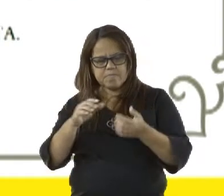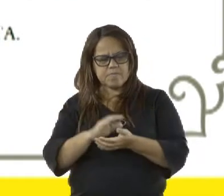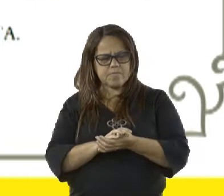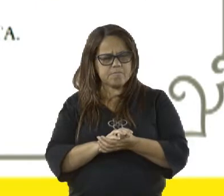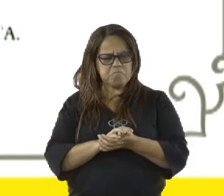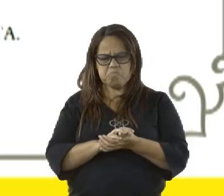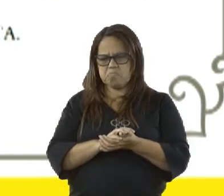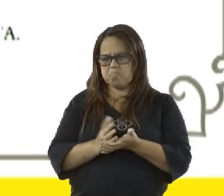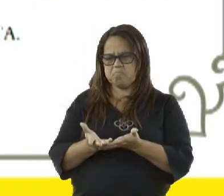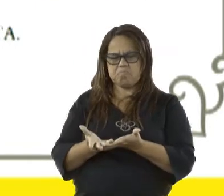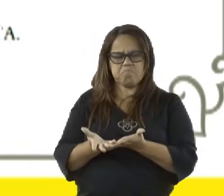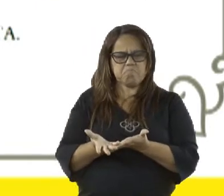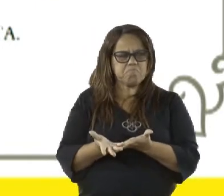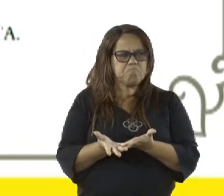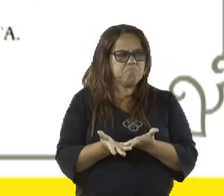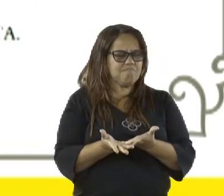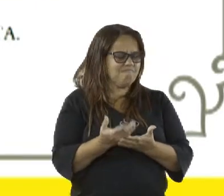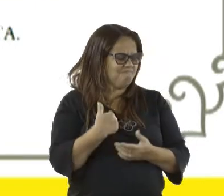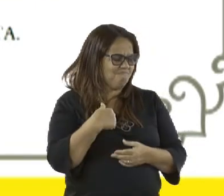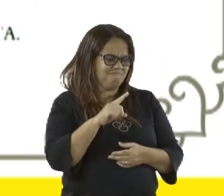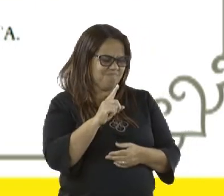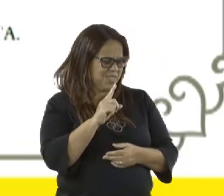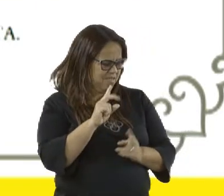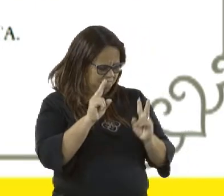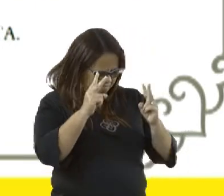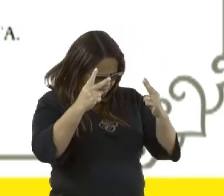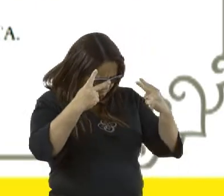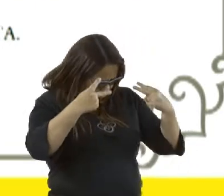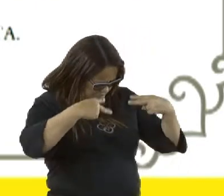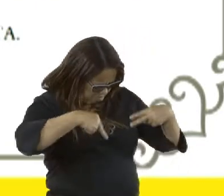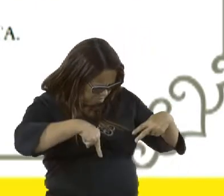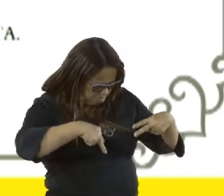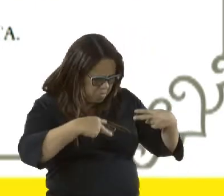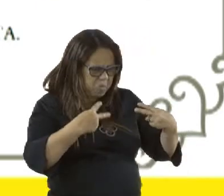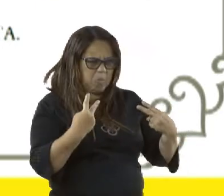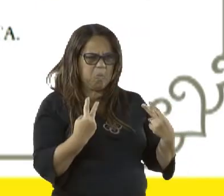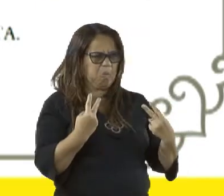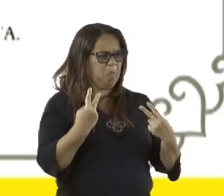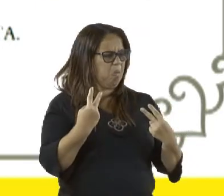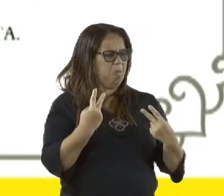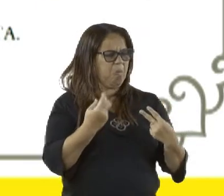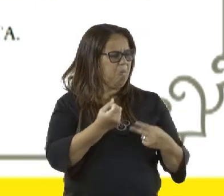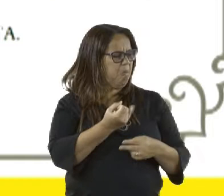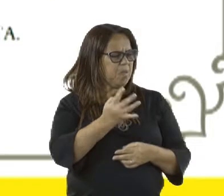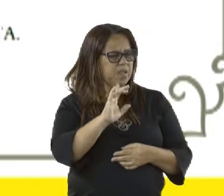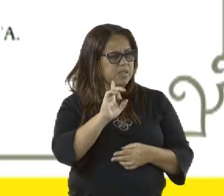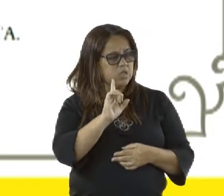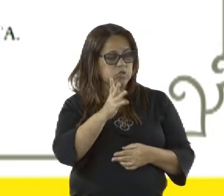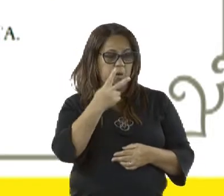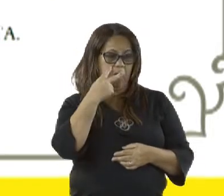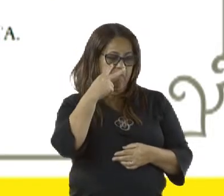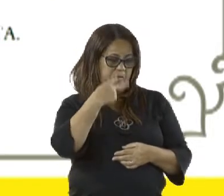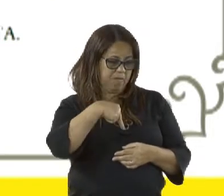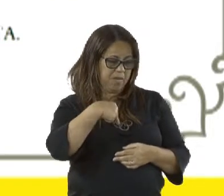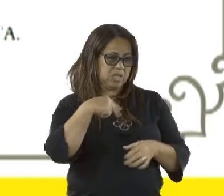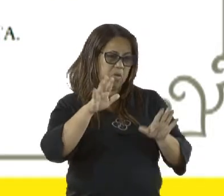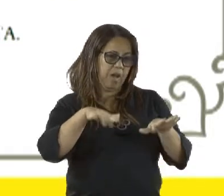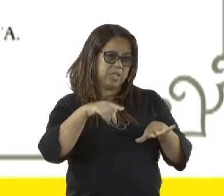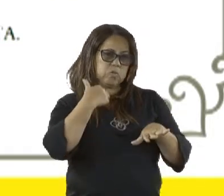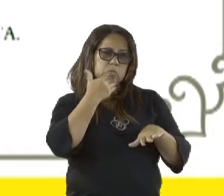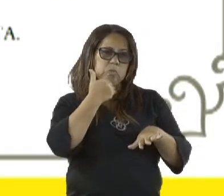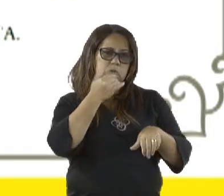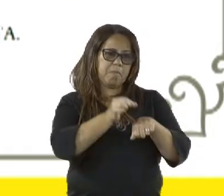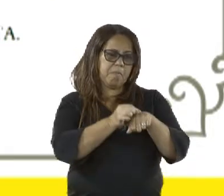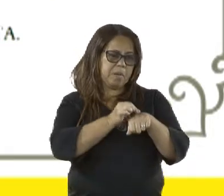Não me vejo, a joaninha falou, não me vejo com tantas qualidades assim. A única coisa que vejo são as asas sem